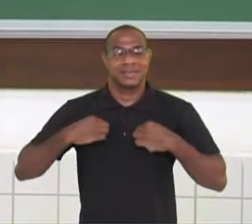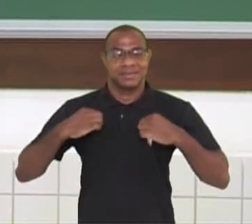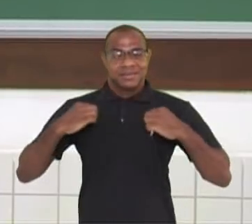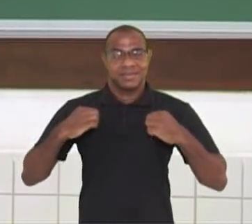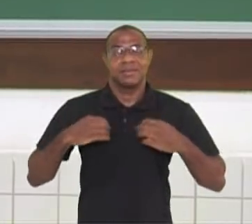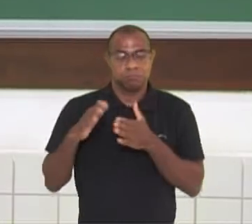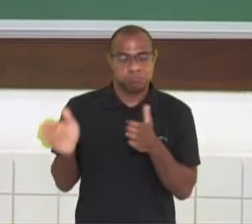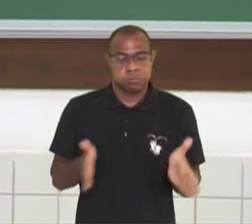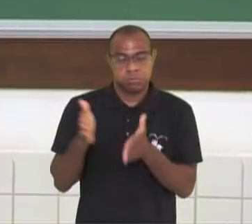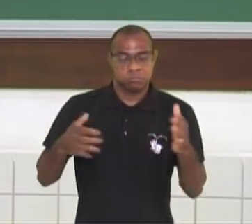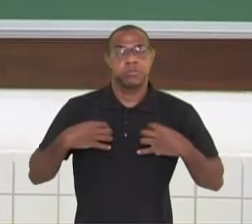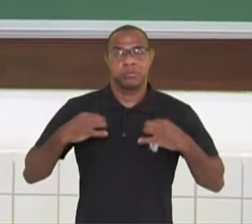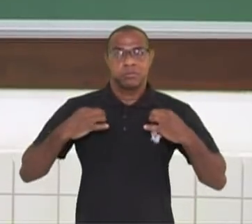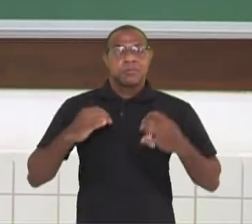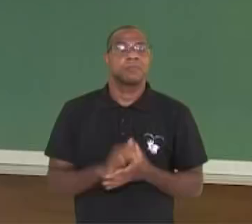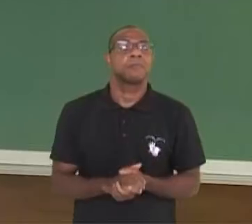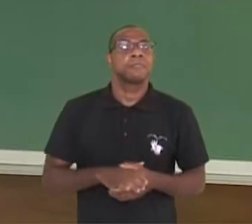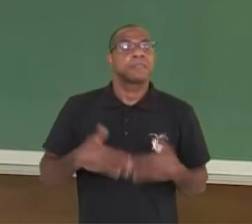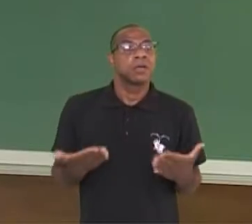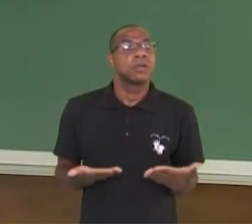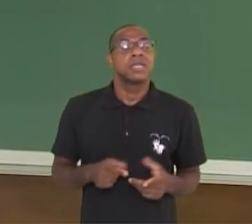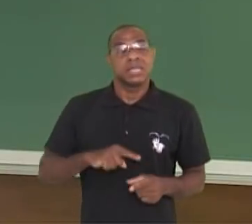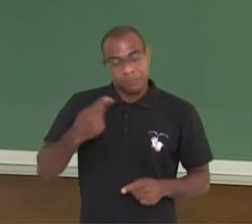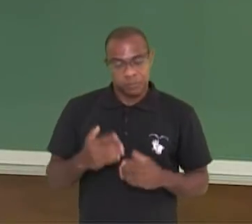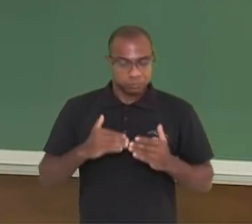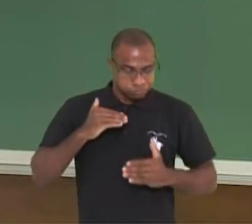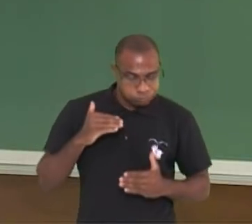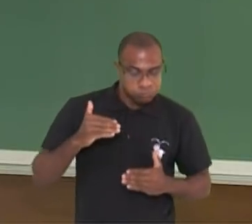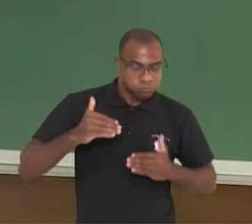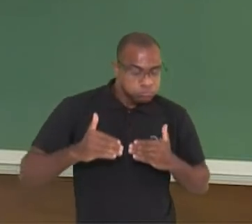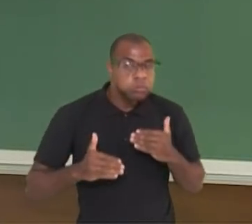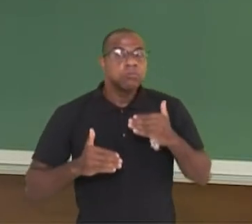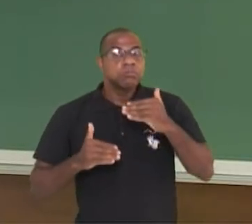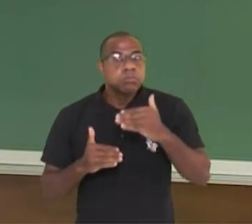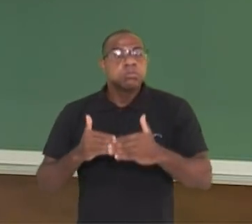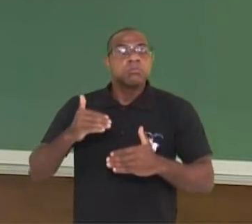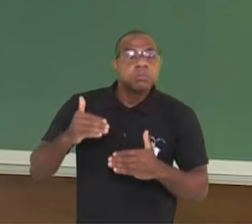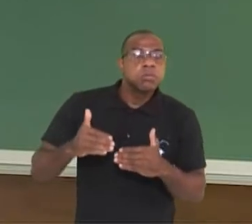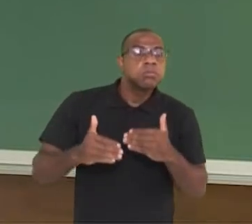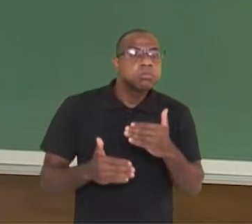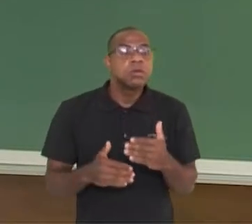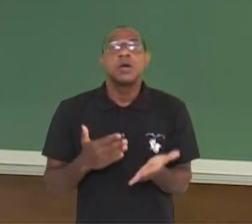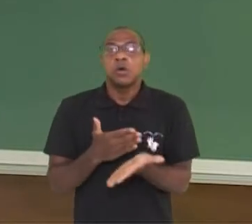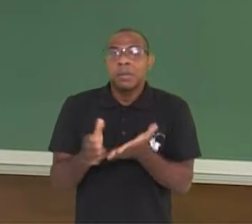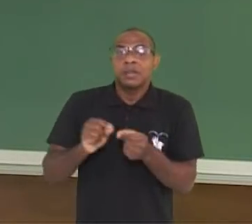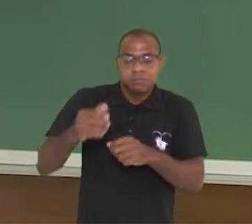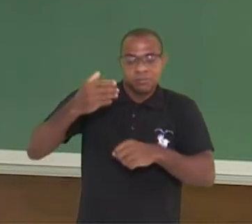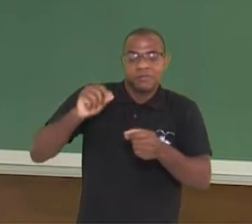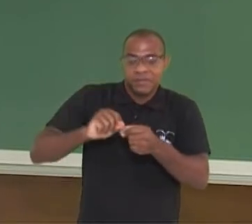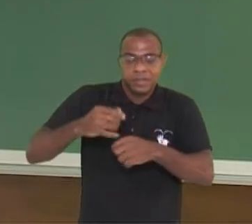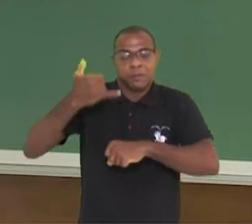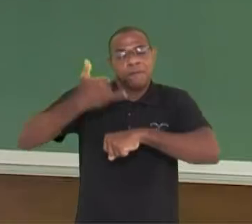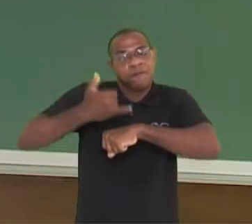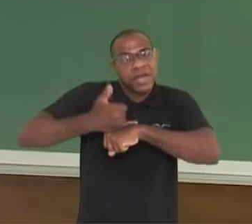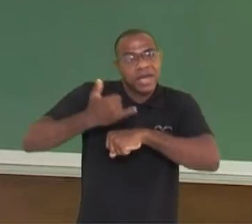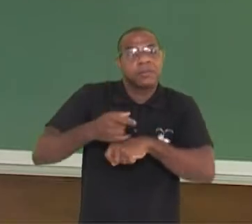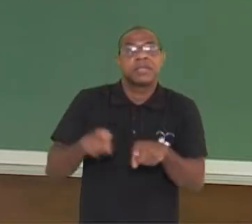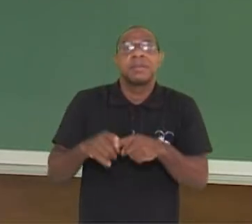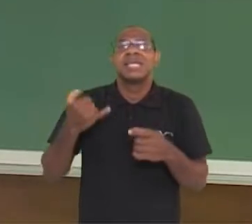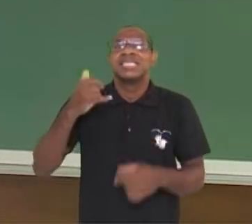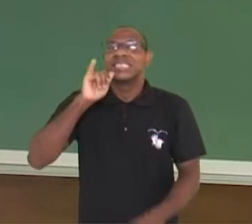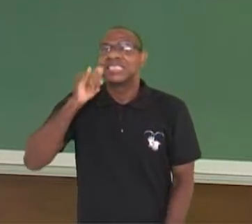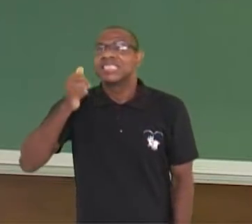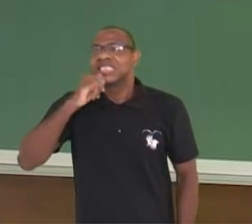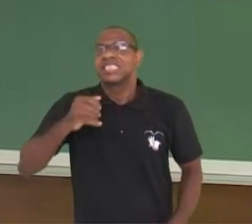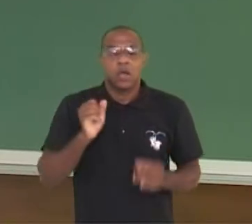tecidos. Aos poucos, as máquinas passaram a ser feitas com ferro e a energia a vapor pode ser aplicada